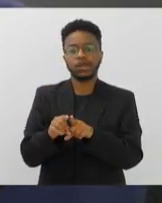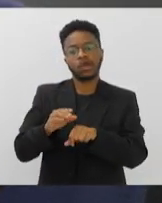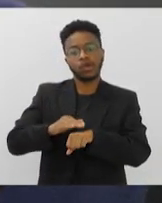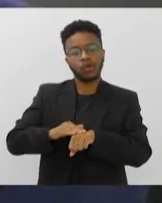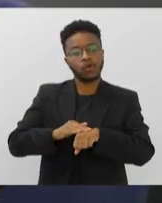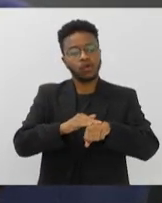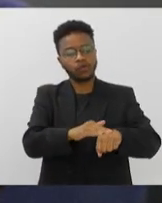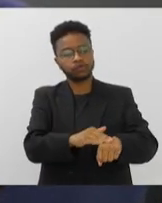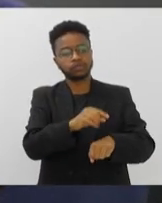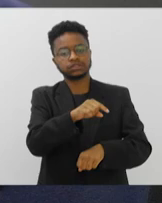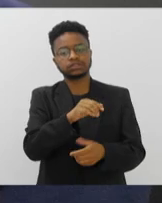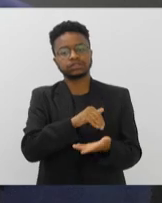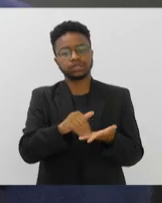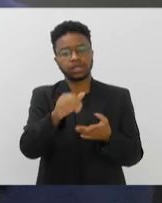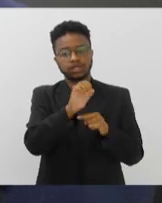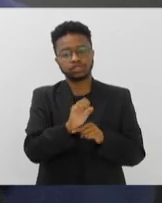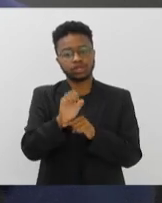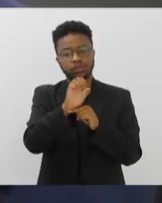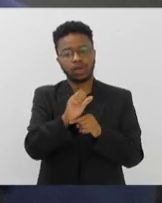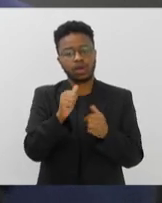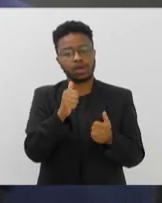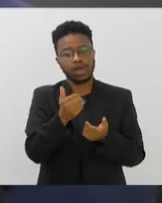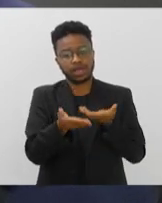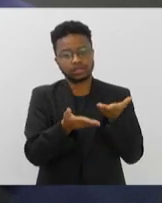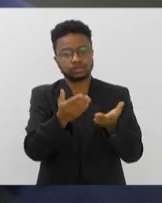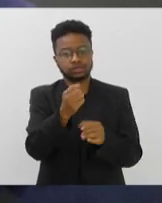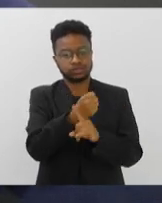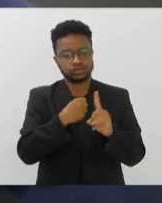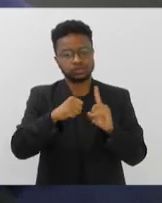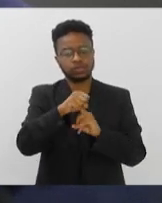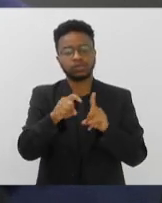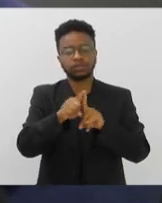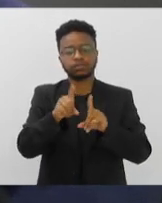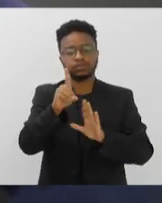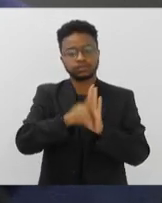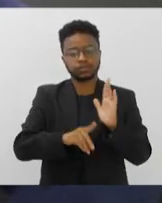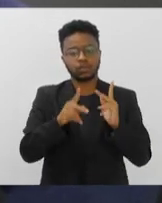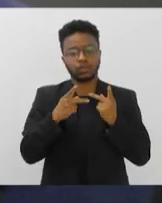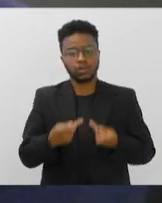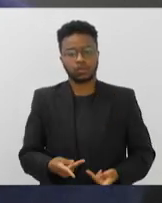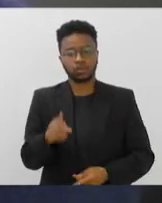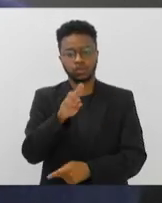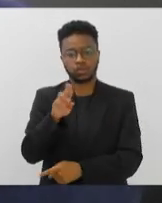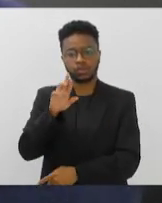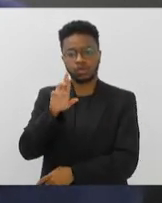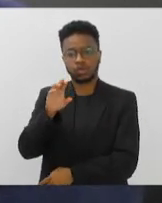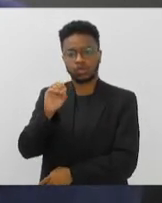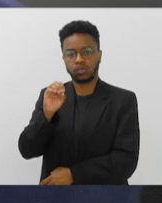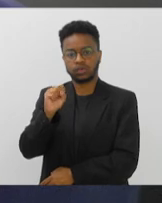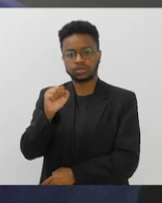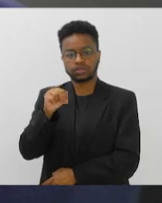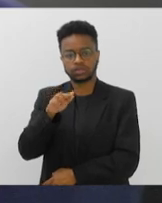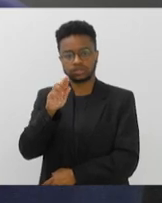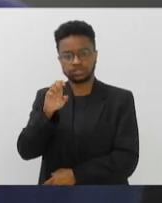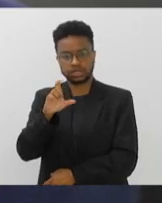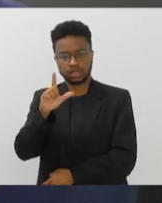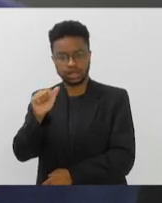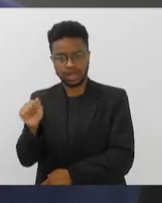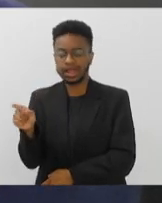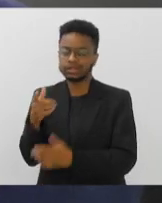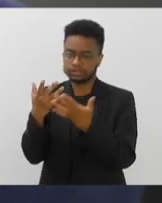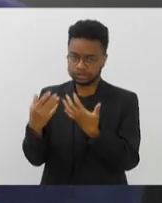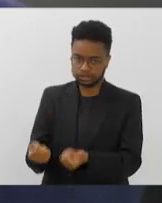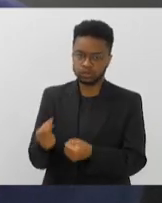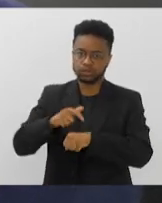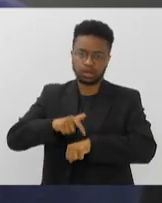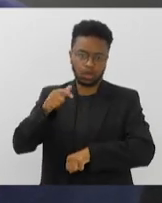Secretária Estadual de assistência social e direitos humanos Rosângela Gomes que abraçou a ideia imediatamente isso foi então para